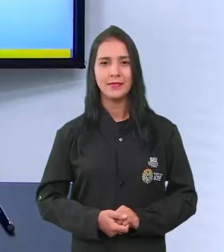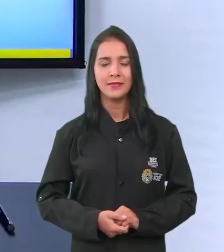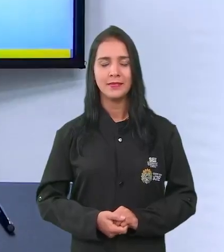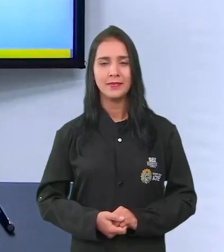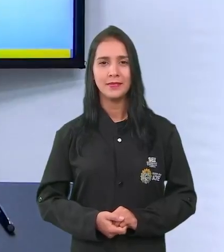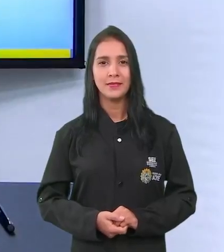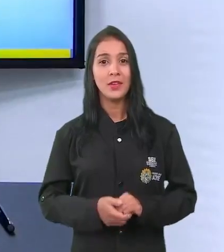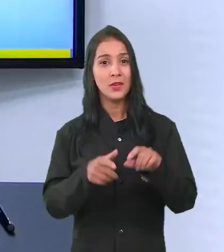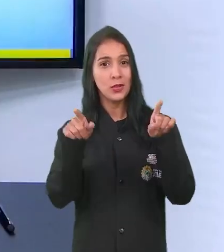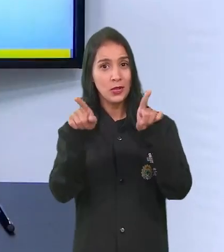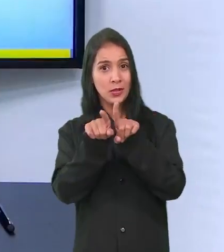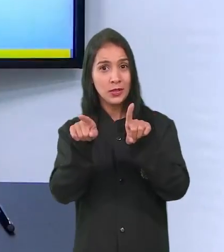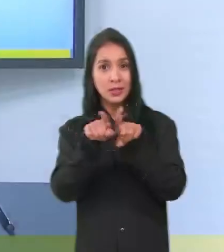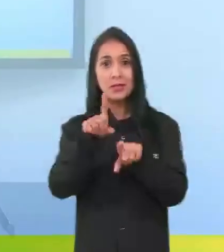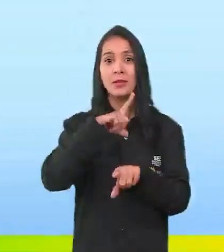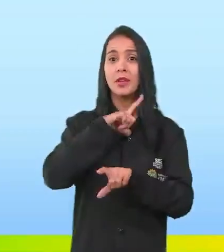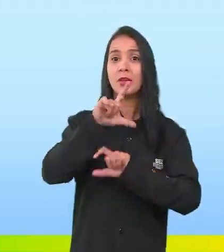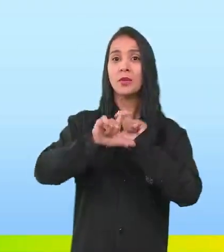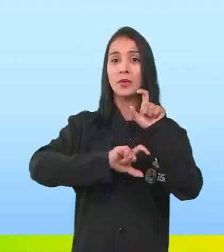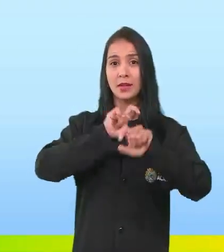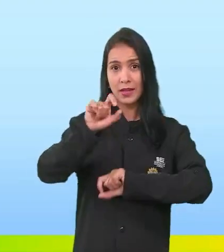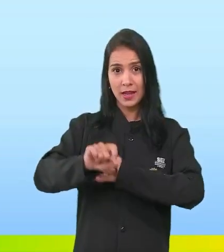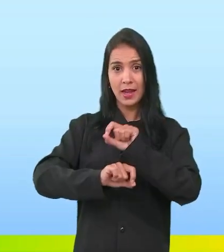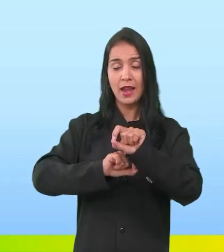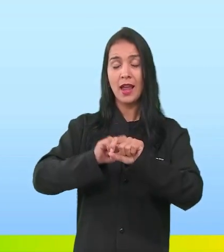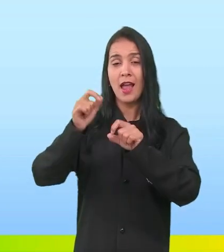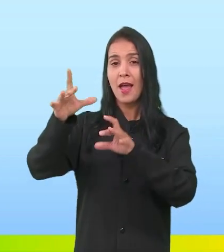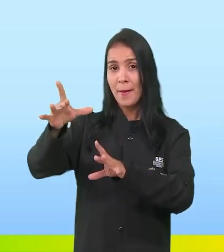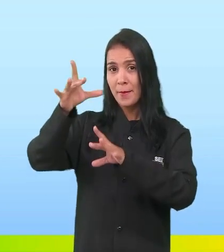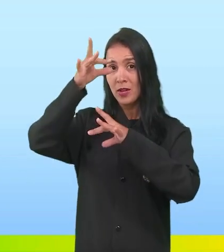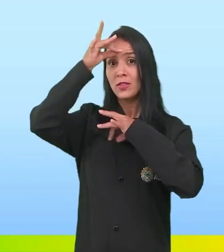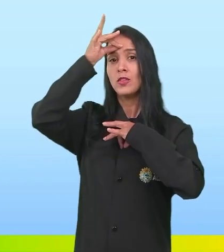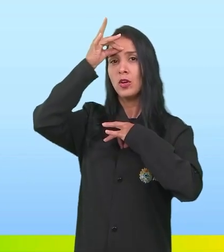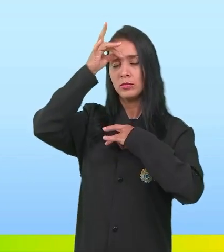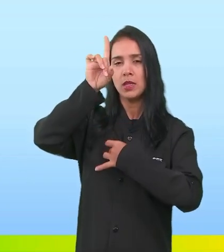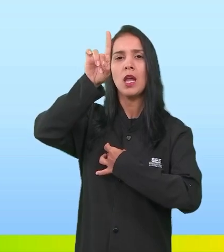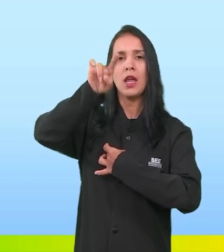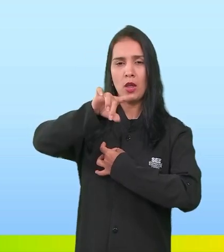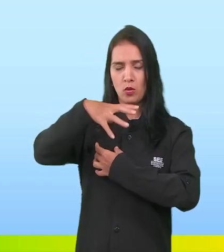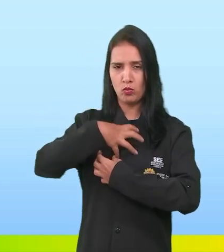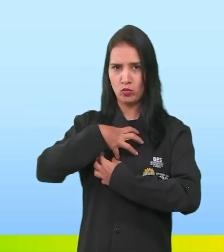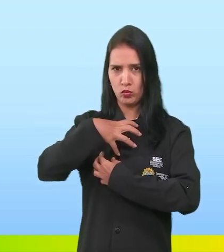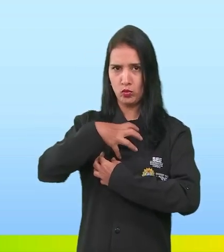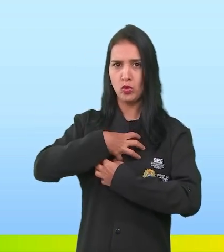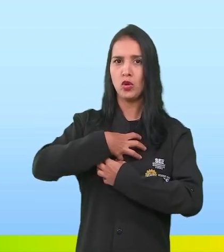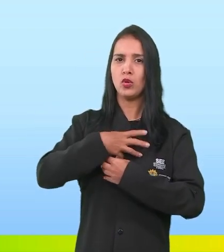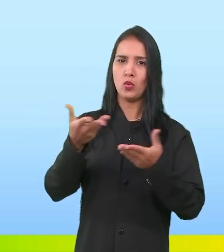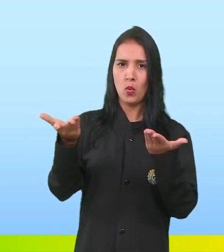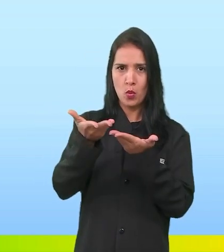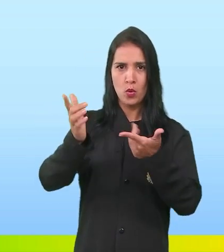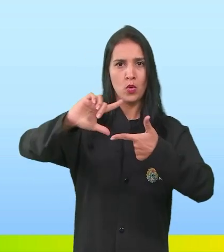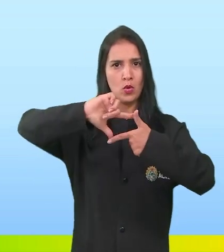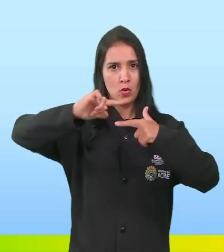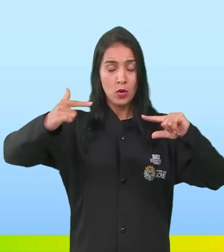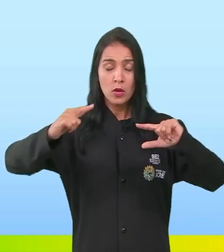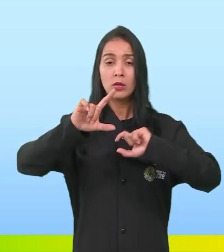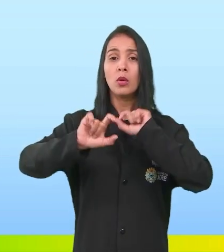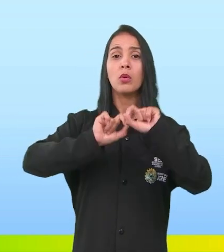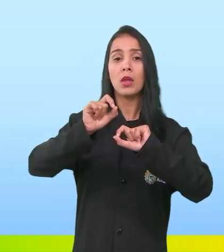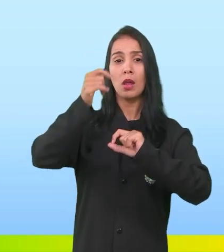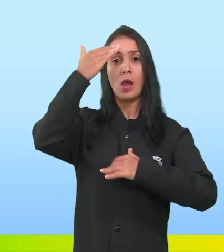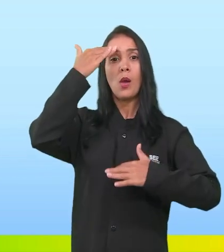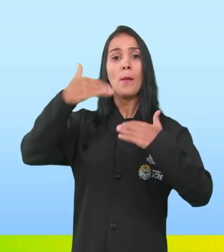Nós também temos a performance. A performance ela é uma manifestação artística contemporânea, onde o corpo do artista